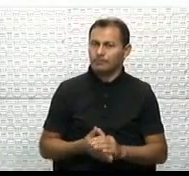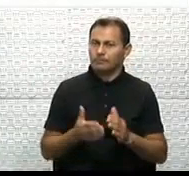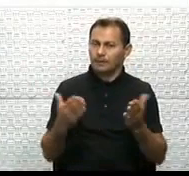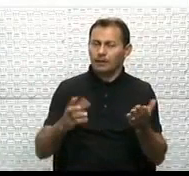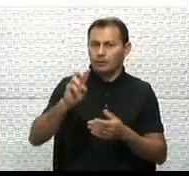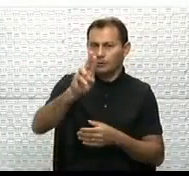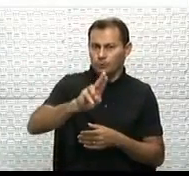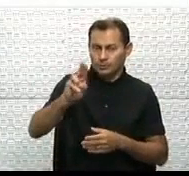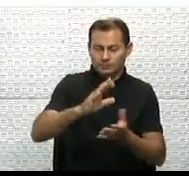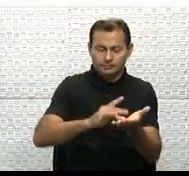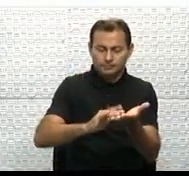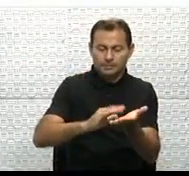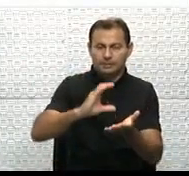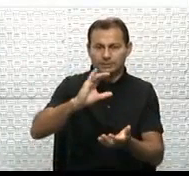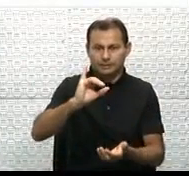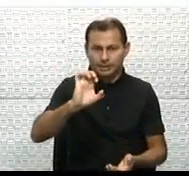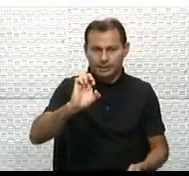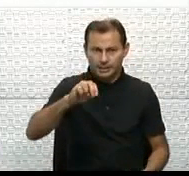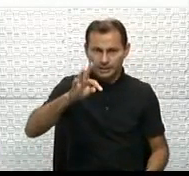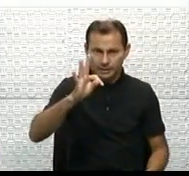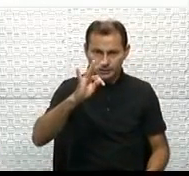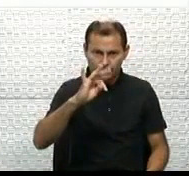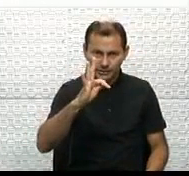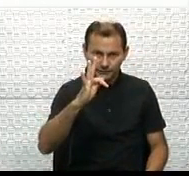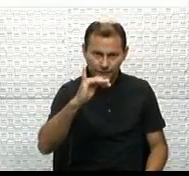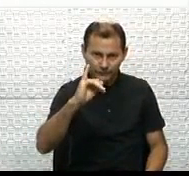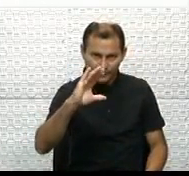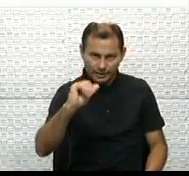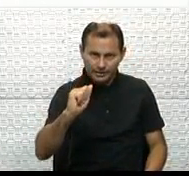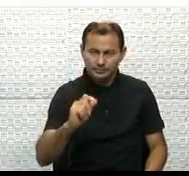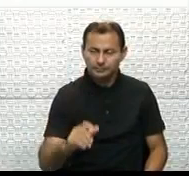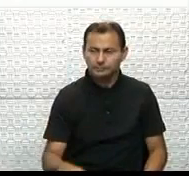Então, utilizando a calculadora científica,